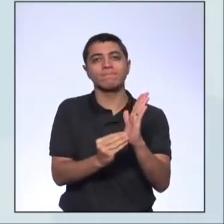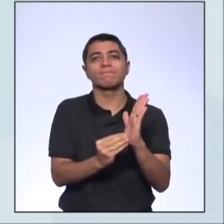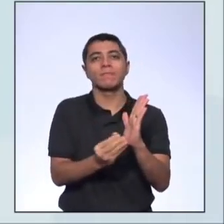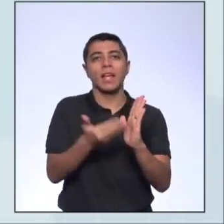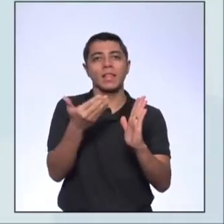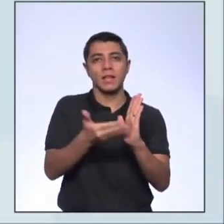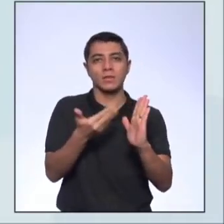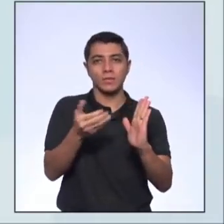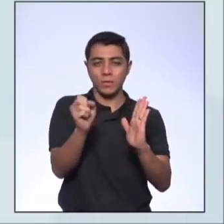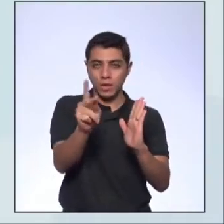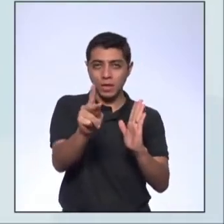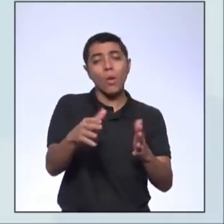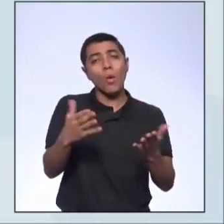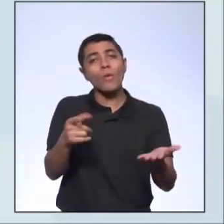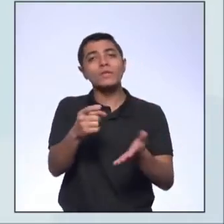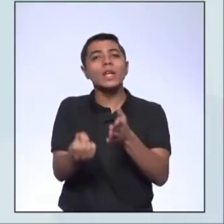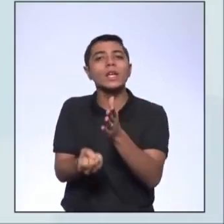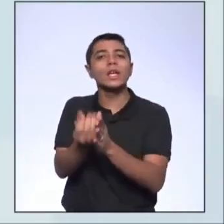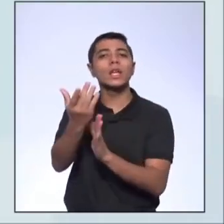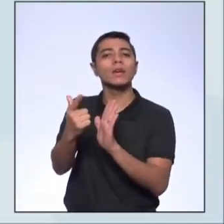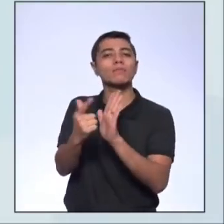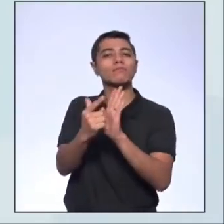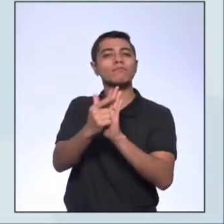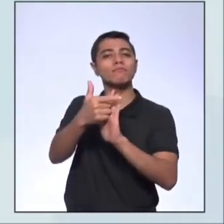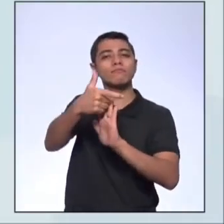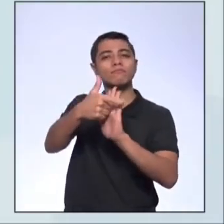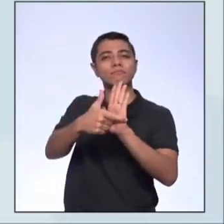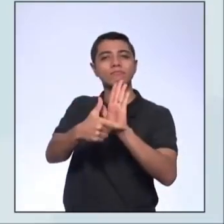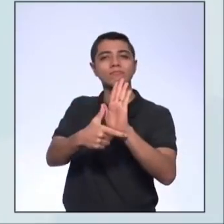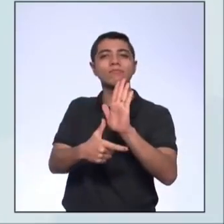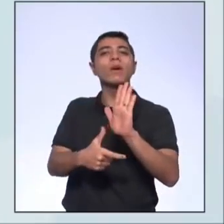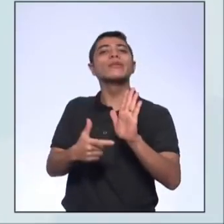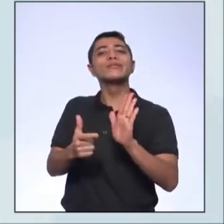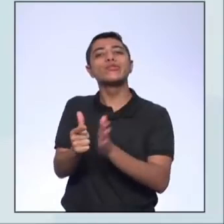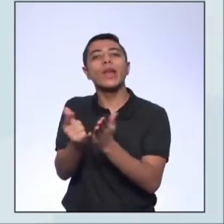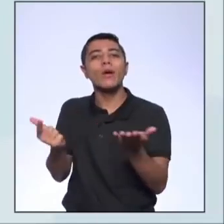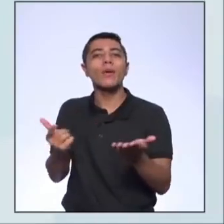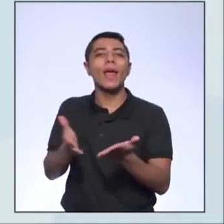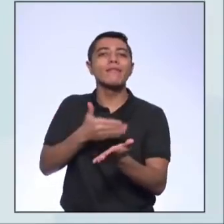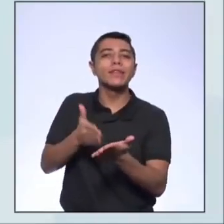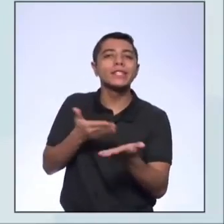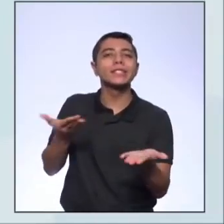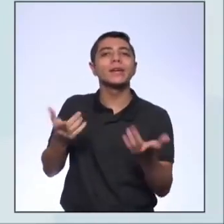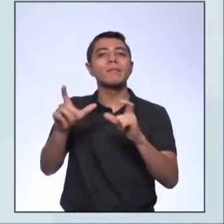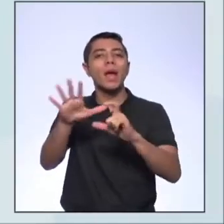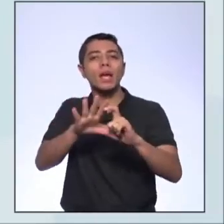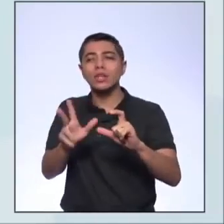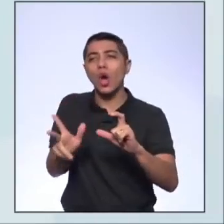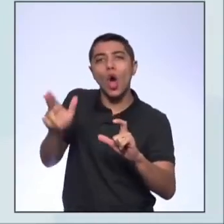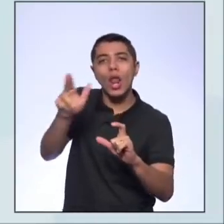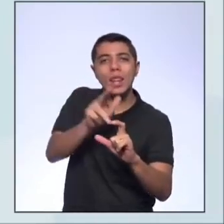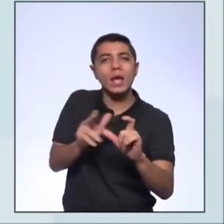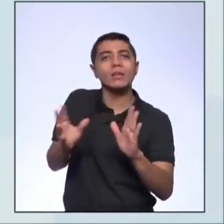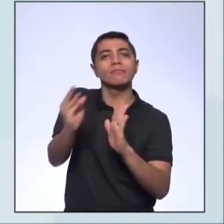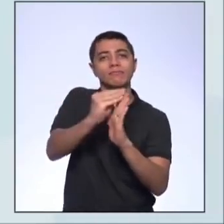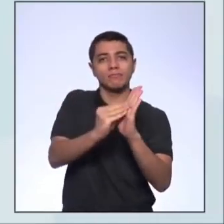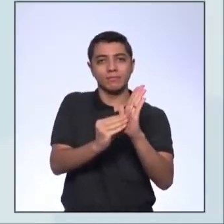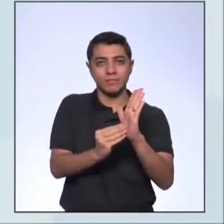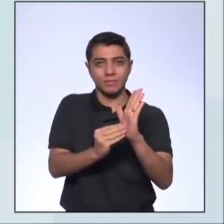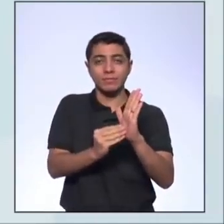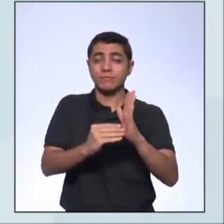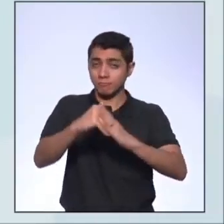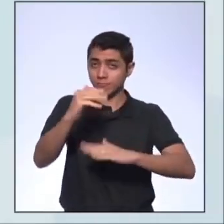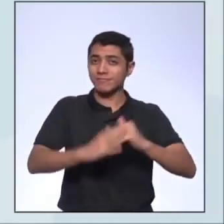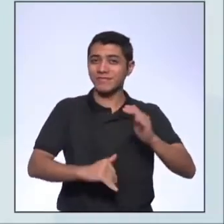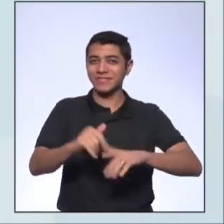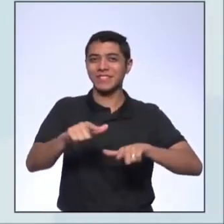um portfólio aí, né, onde vocês vão colocar esses recortes de jornal, de revista, essas imagens, né? E mãos à obra, né? Então,